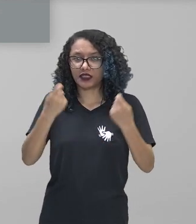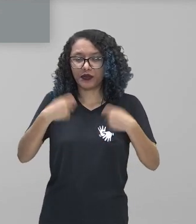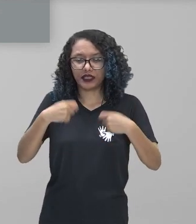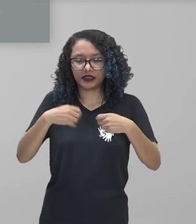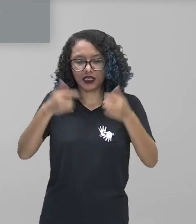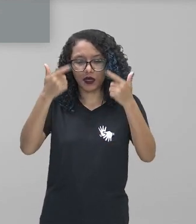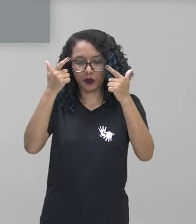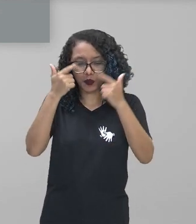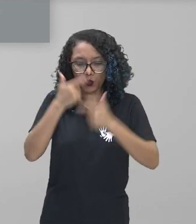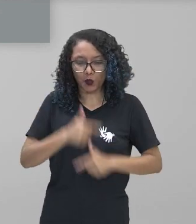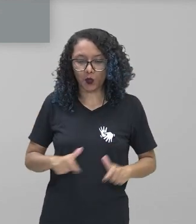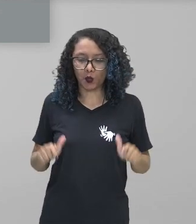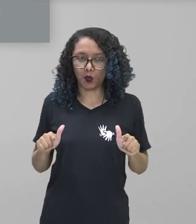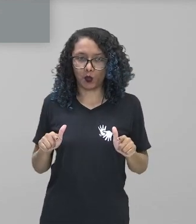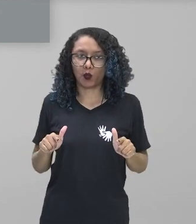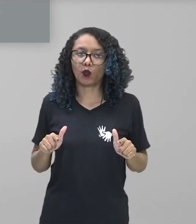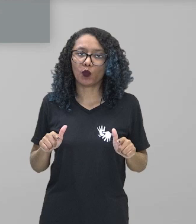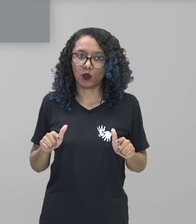não pode